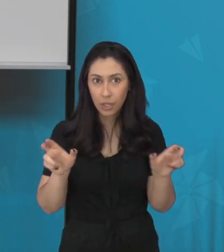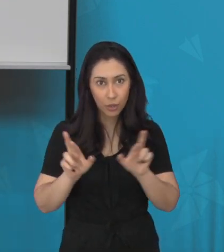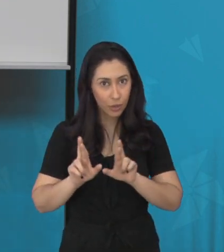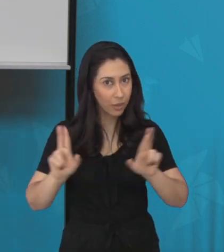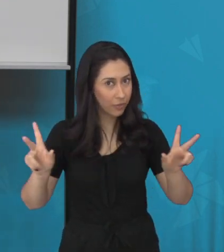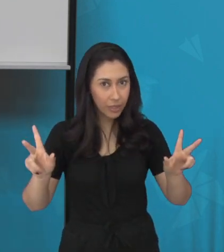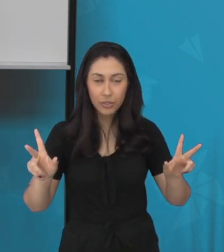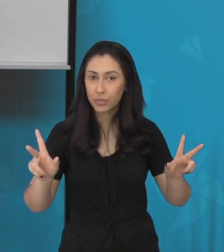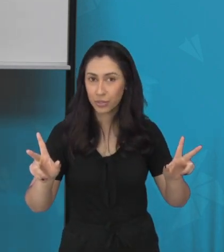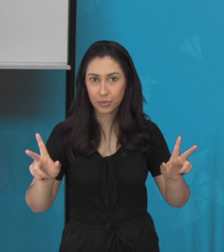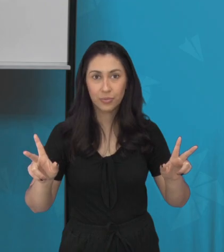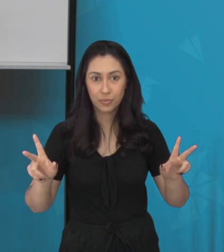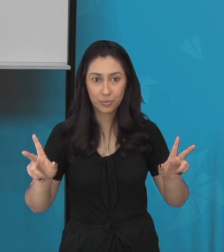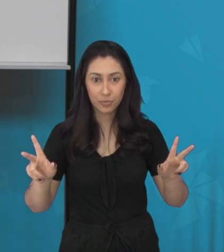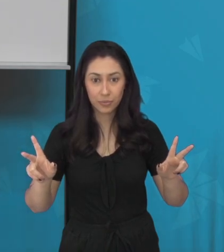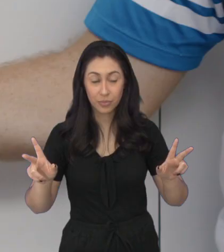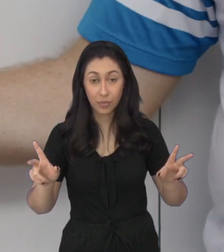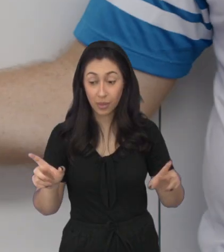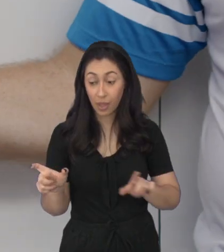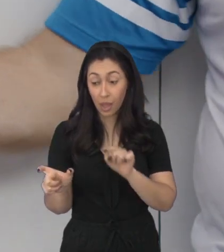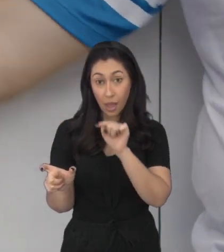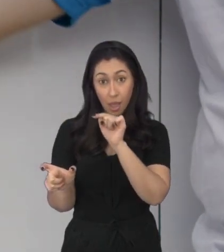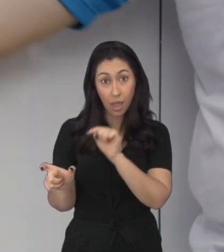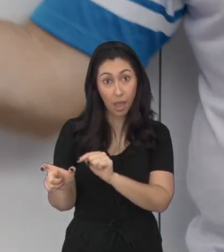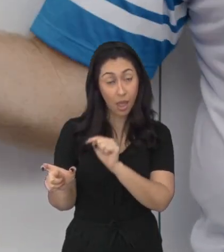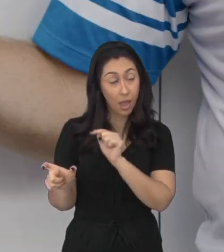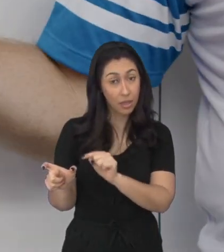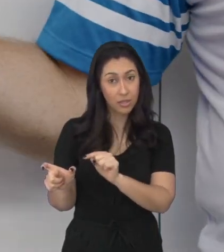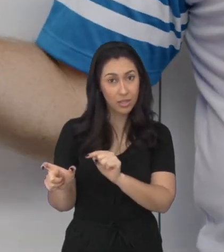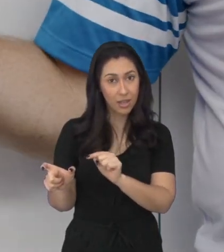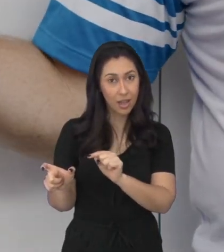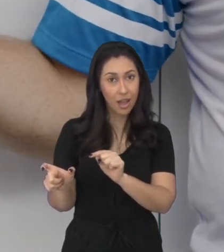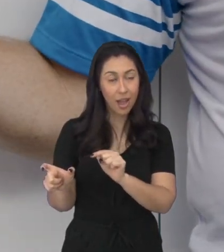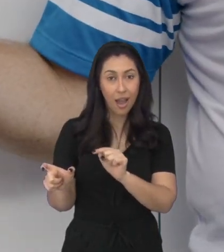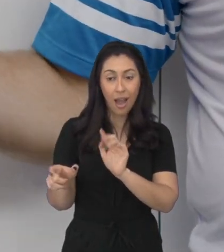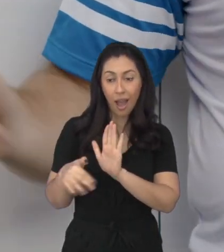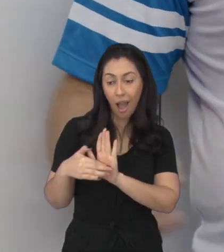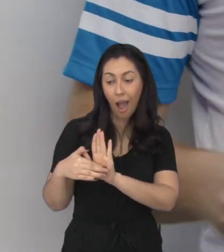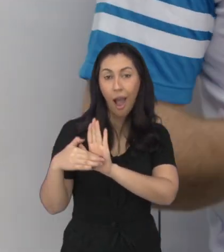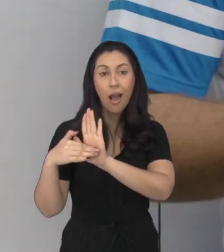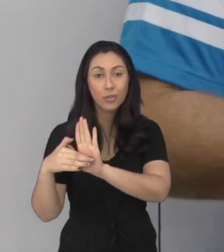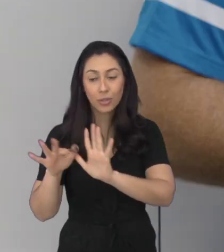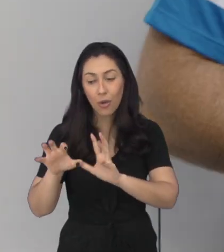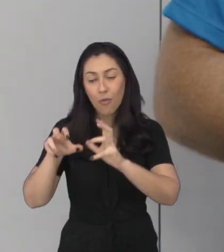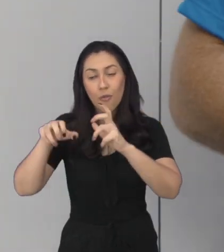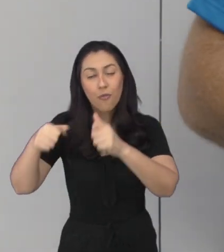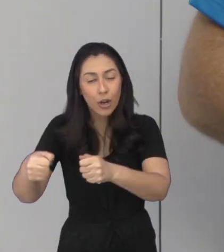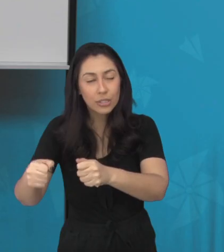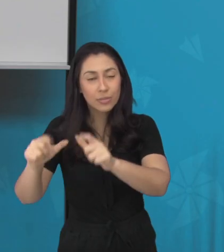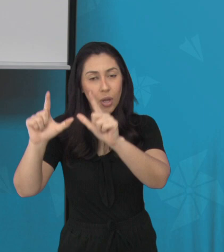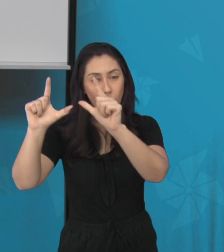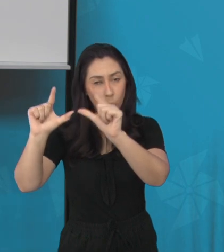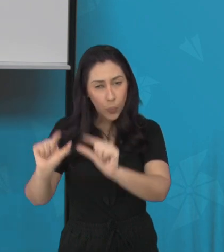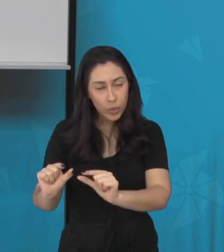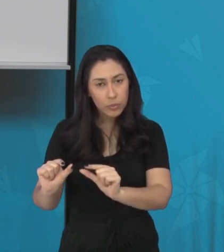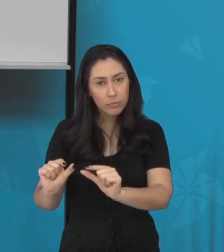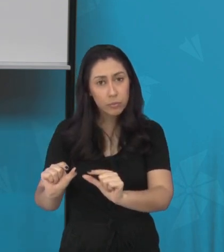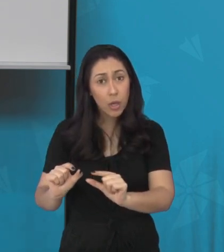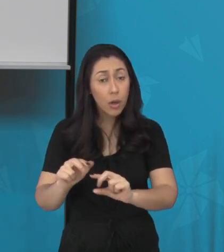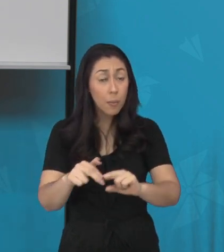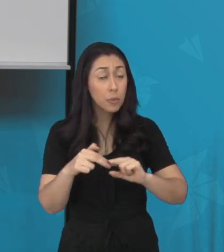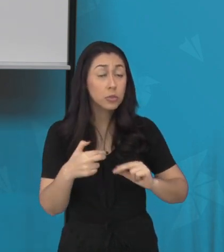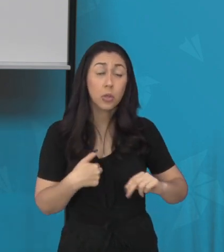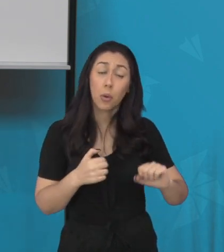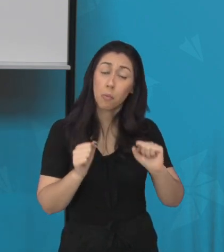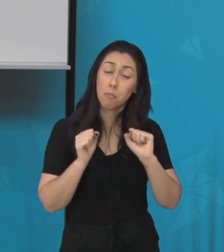são diferentes. É exatamente esse coeficiente que faz a minha força necessária ser menor. Então eu posso